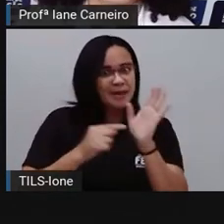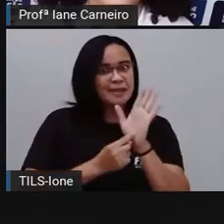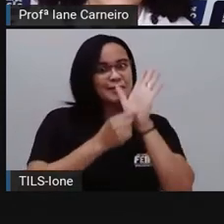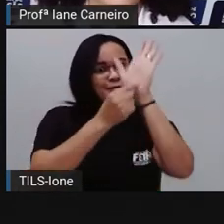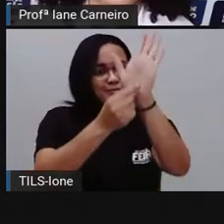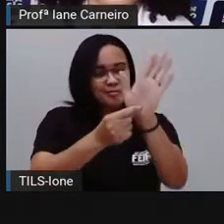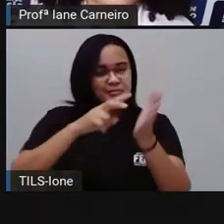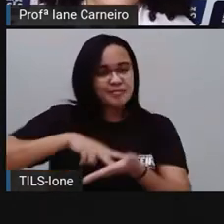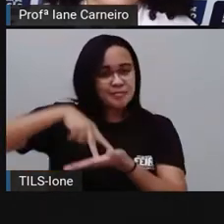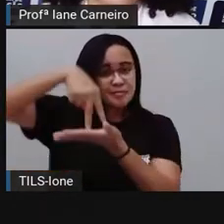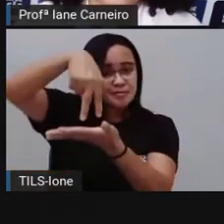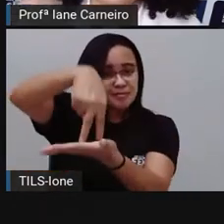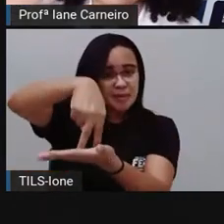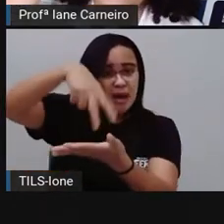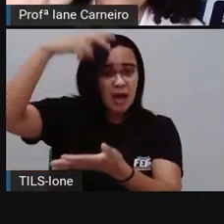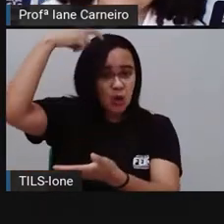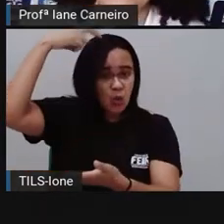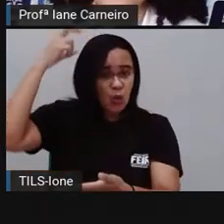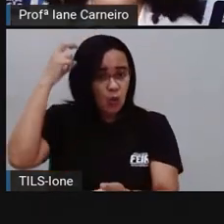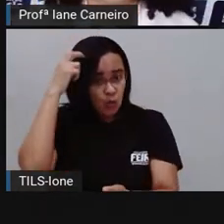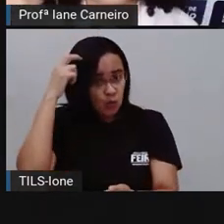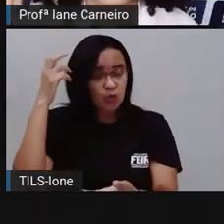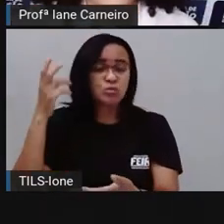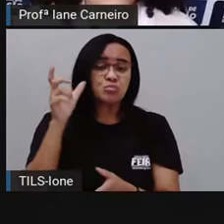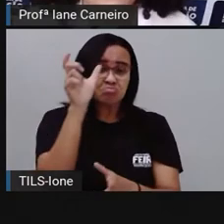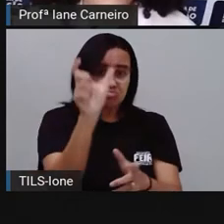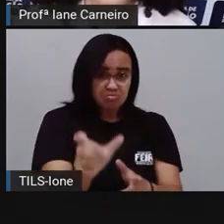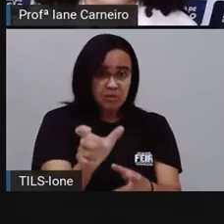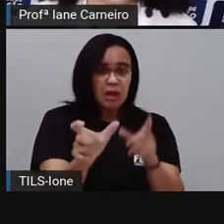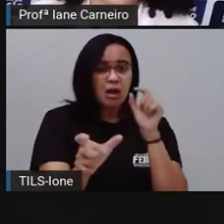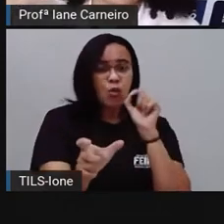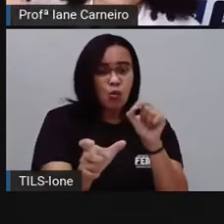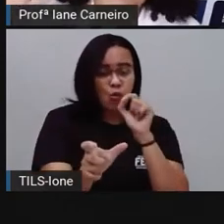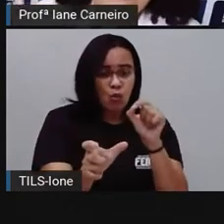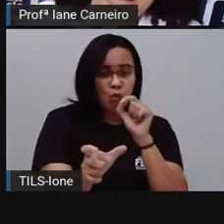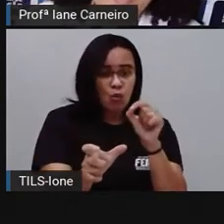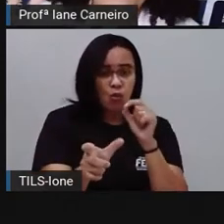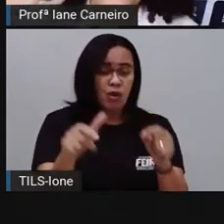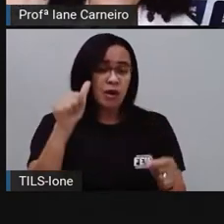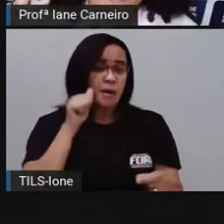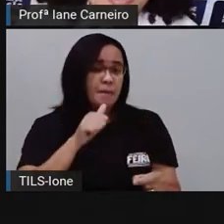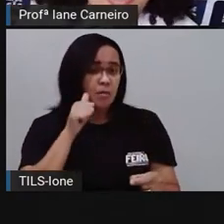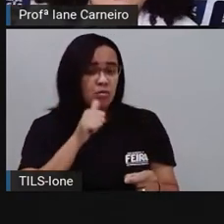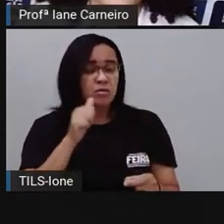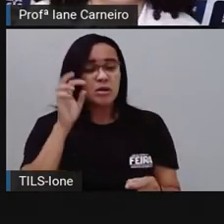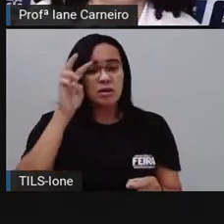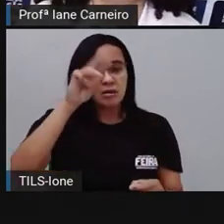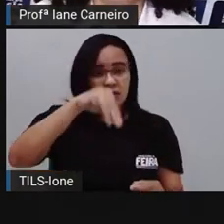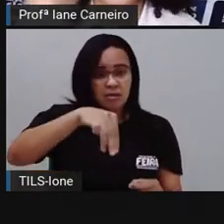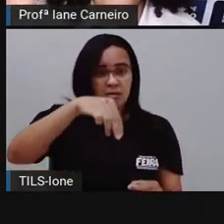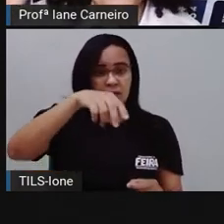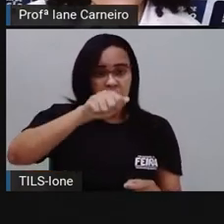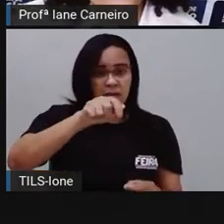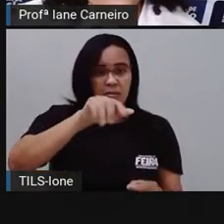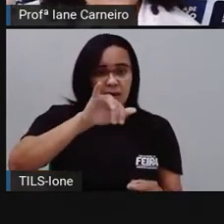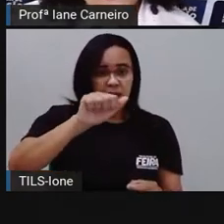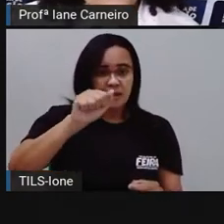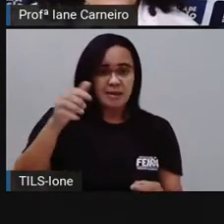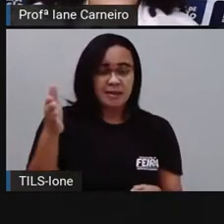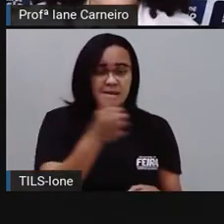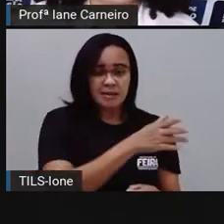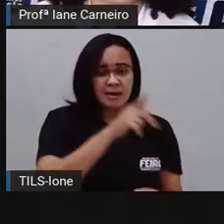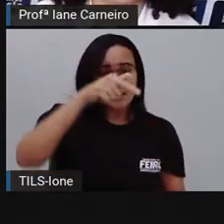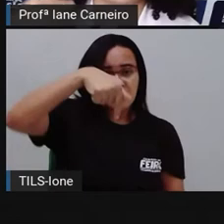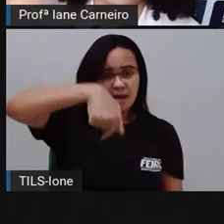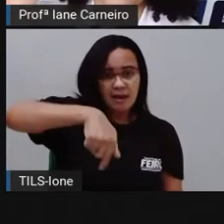Nessa aqui, nesse caso, ela faz uma representação de Maria Quitéria, né, que é também uma feirense, né? E o distrito